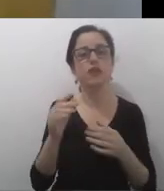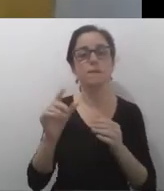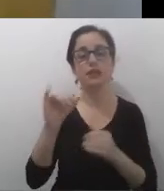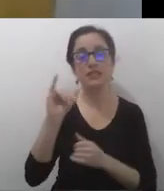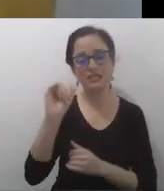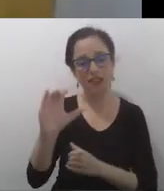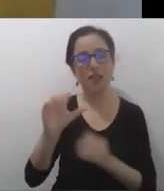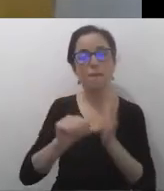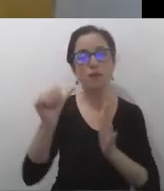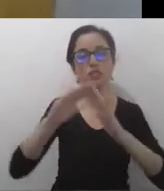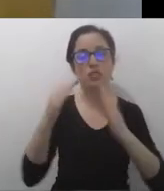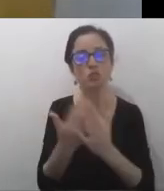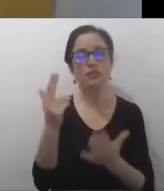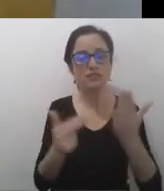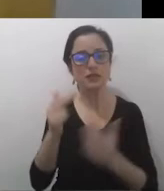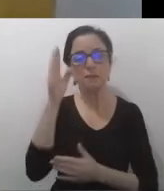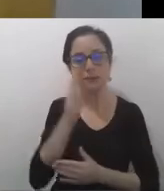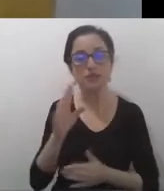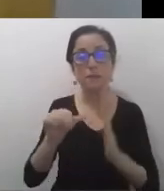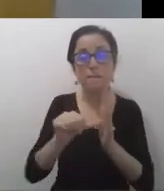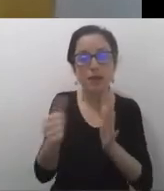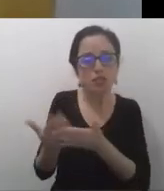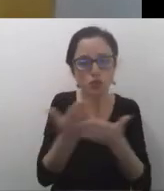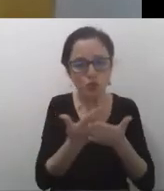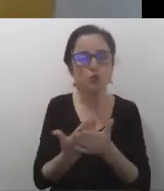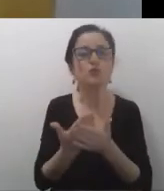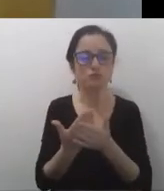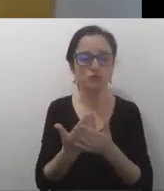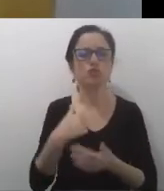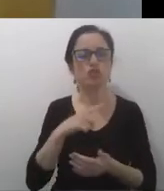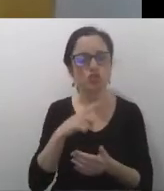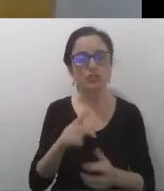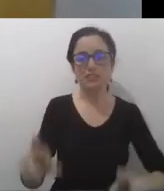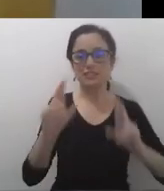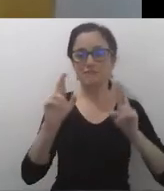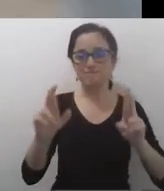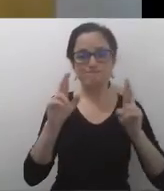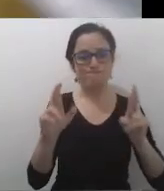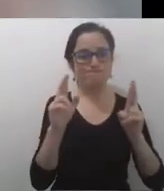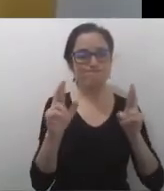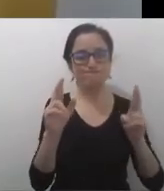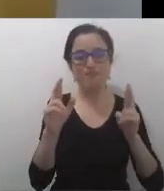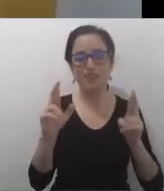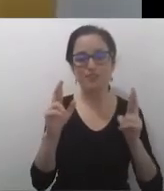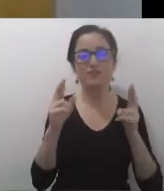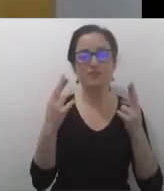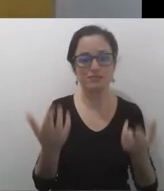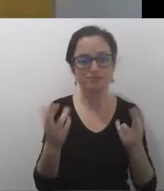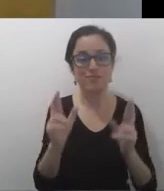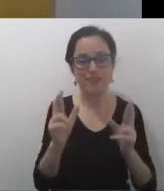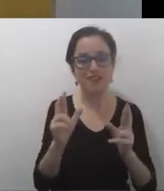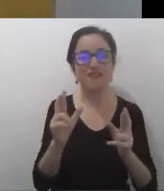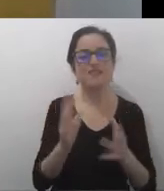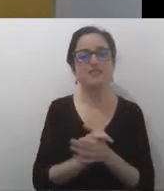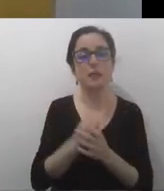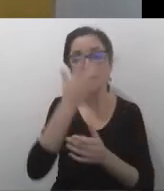IAC, Primeira Escola de Design do Brasil, Primeiros Estudos. Porque eu tinha uma esperança